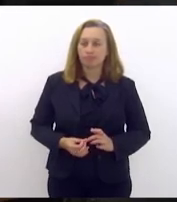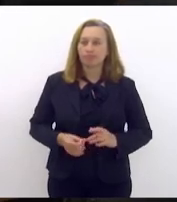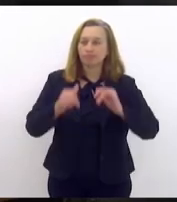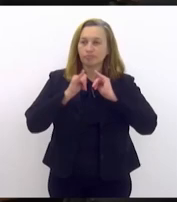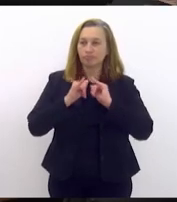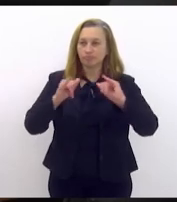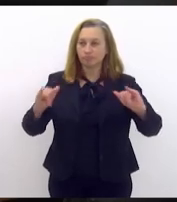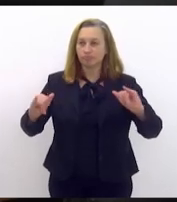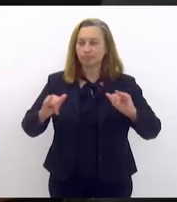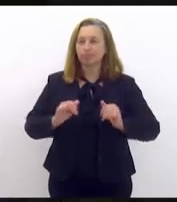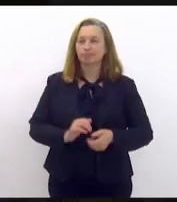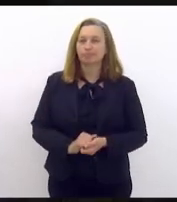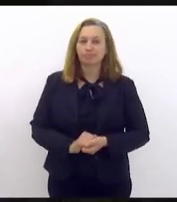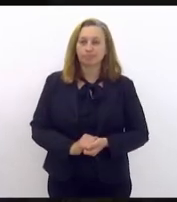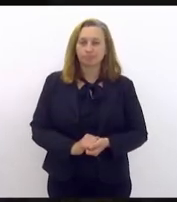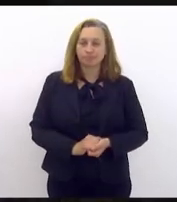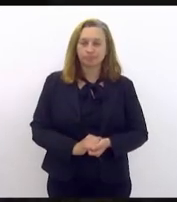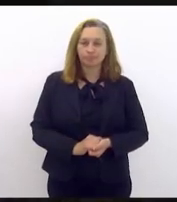Anuncio.